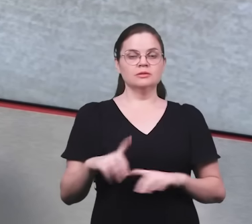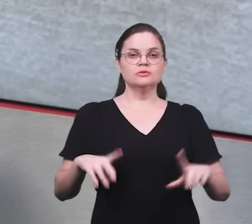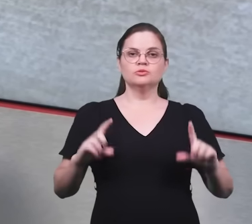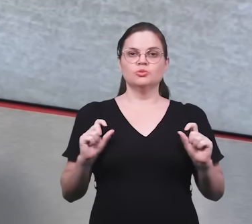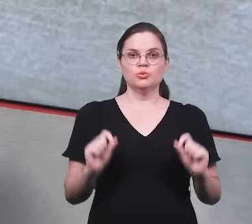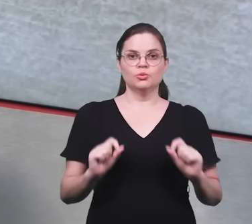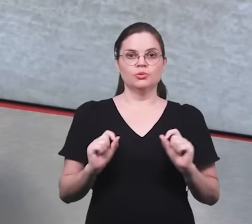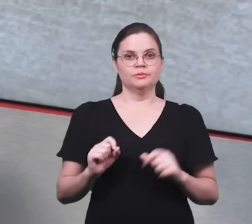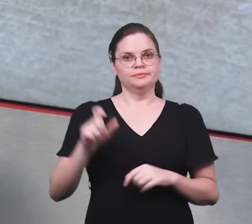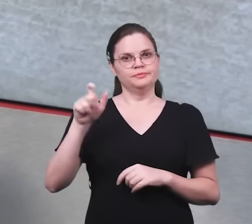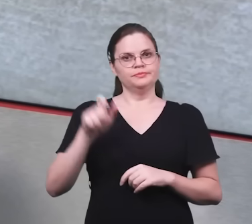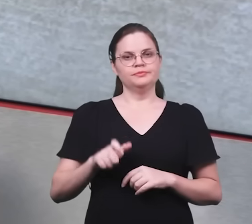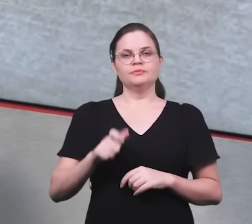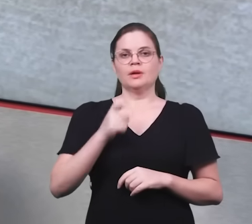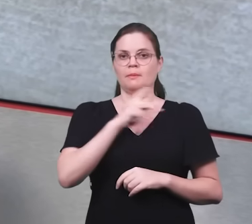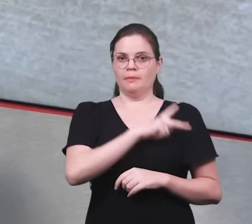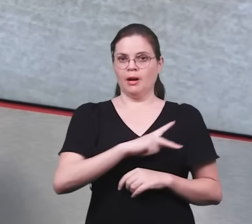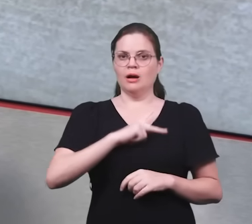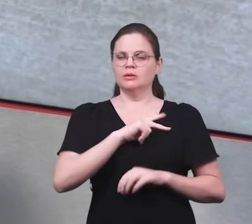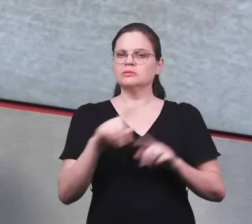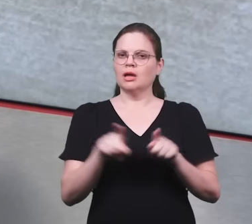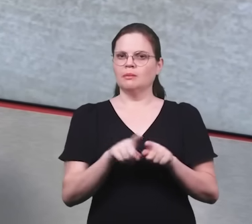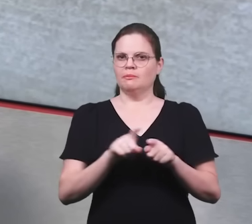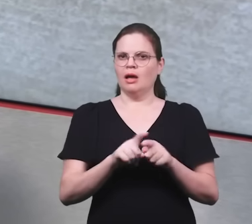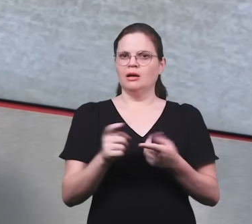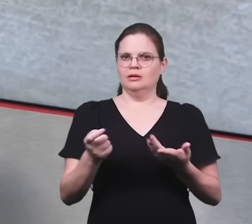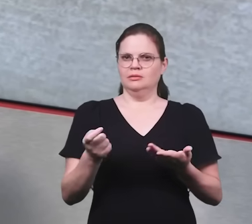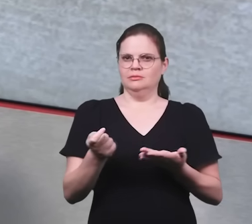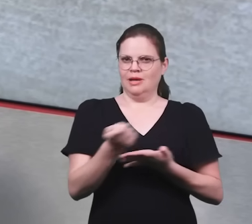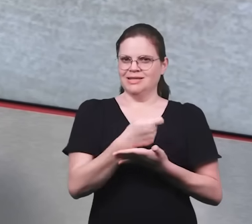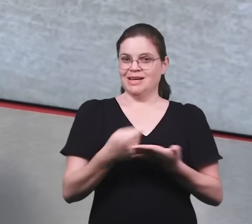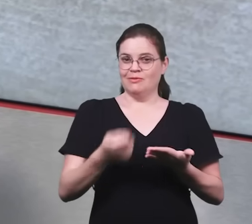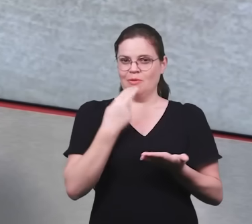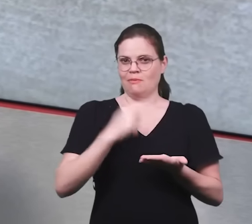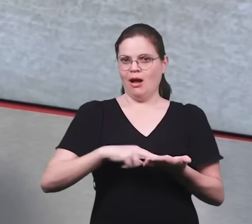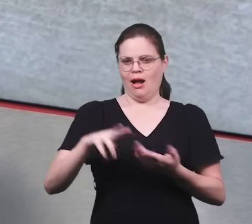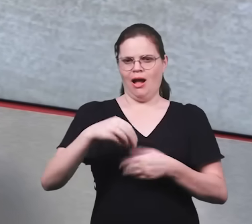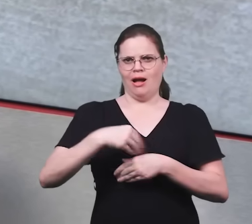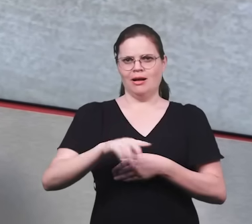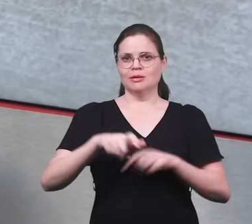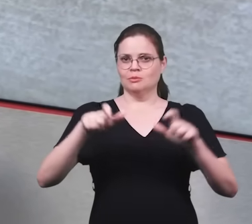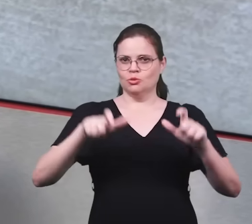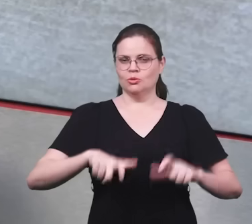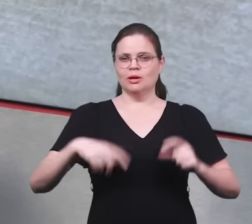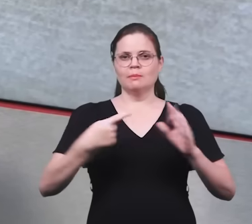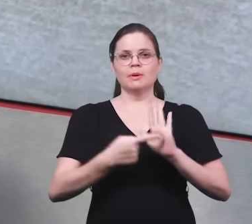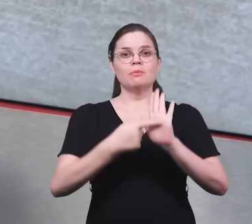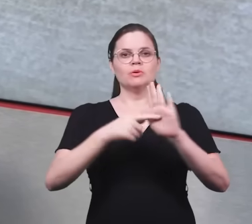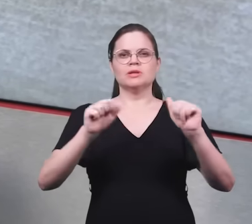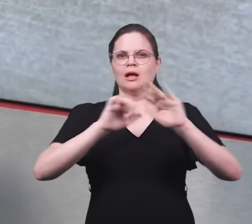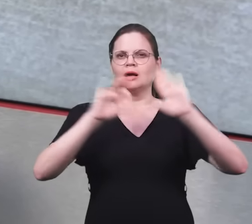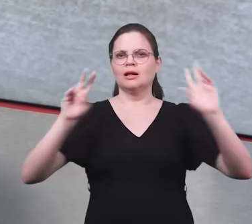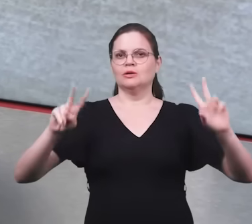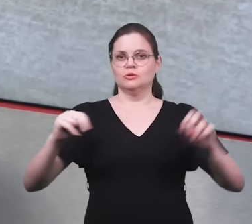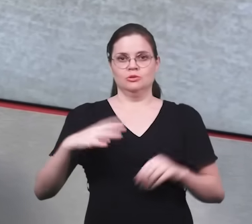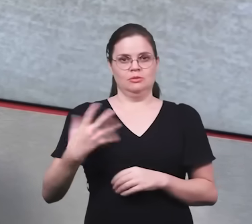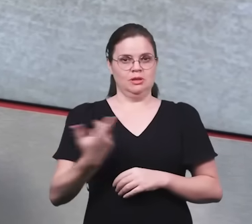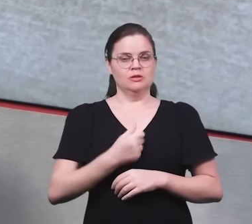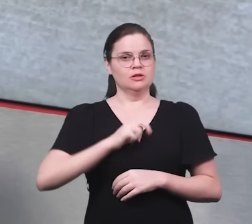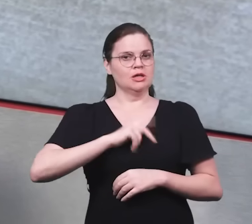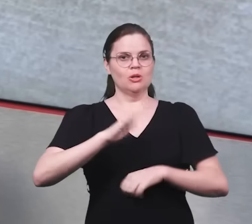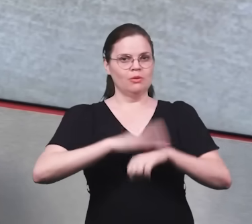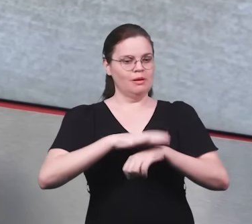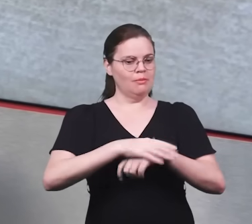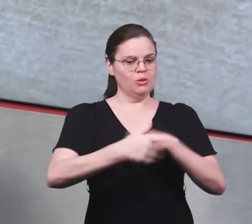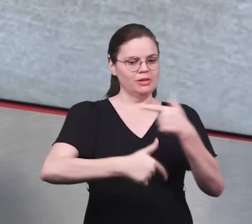que o apóstolo Paulo um dia escrevendo também para esclarecer melhor a respeito da salvação, que não é pelas obras